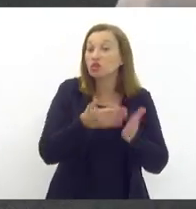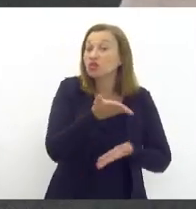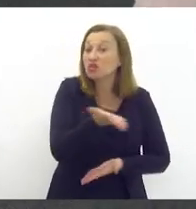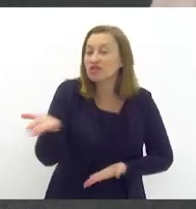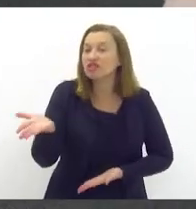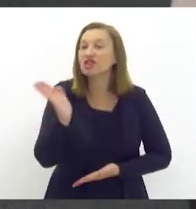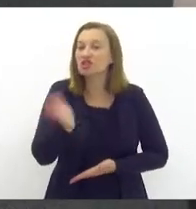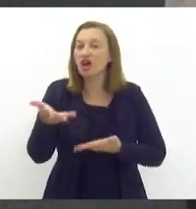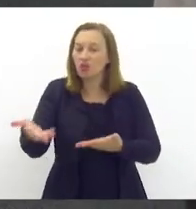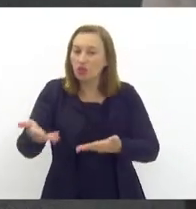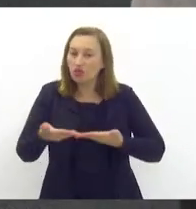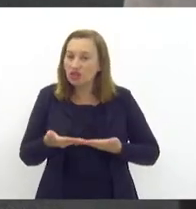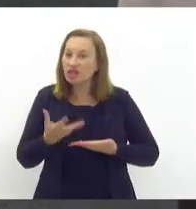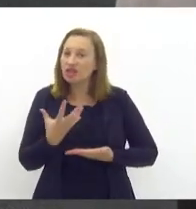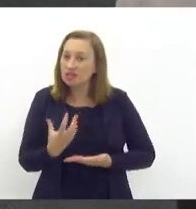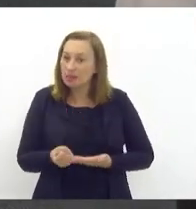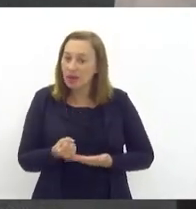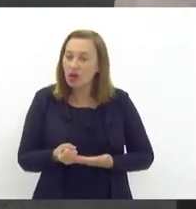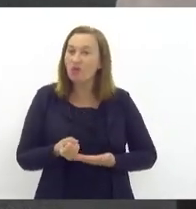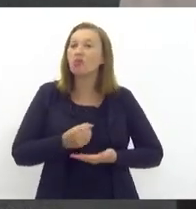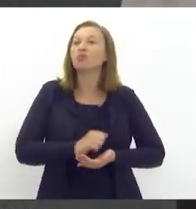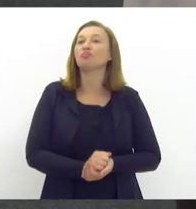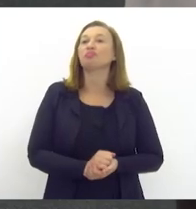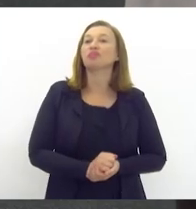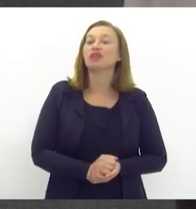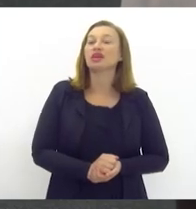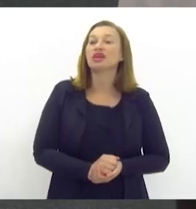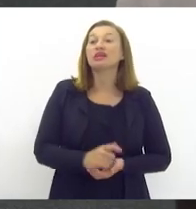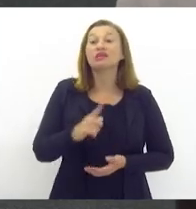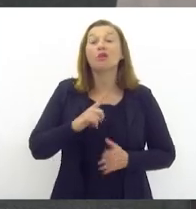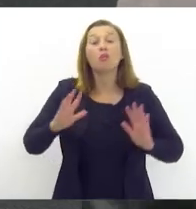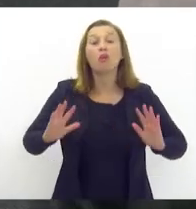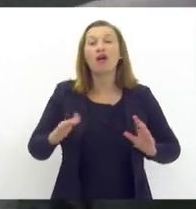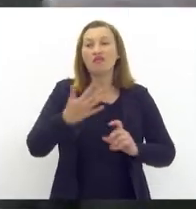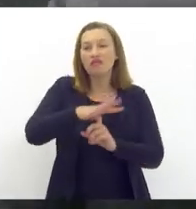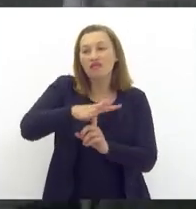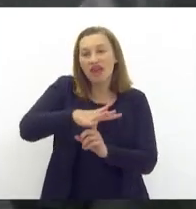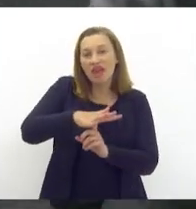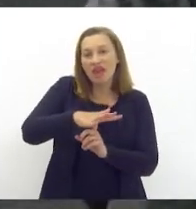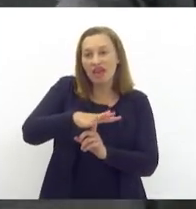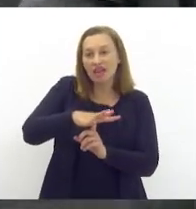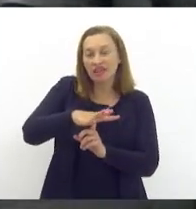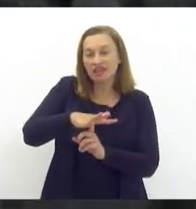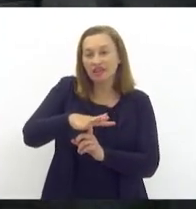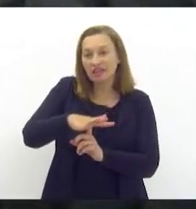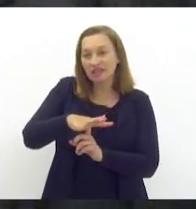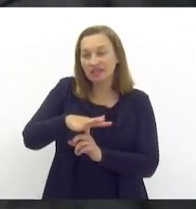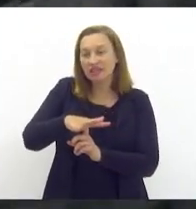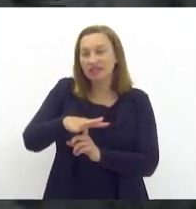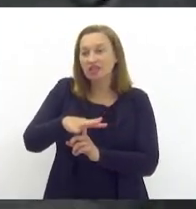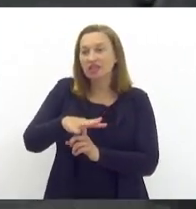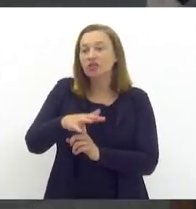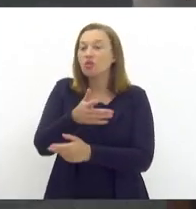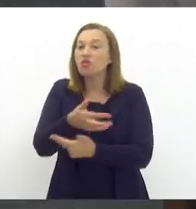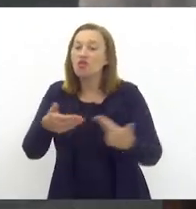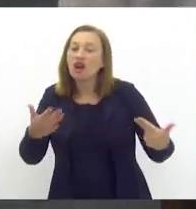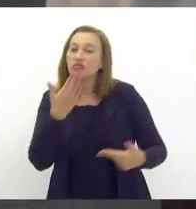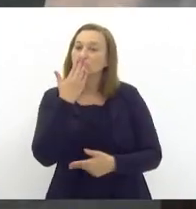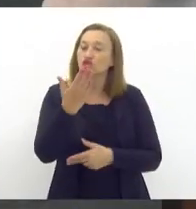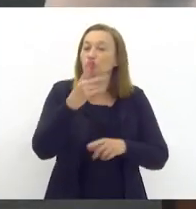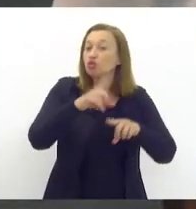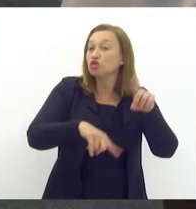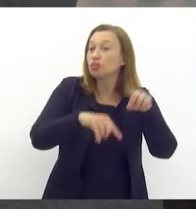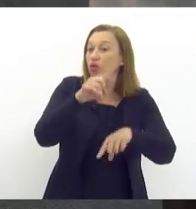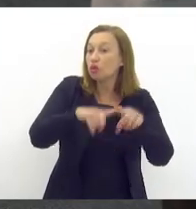convite, inclusive, não é para participar, nós vamos ter uma feira da reforma agrária com vários tipos de